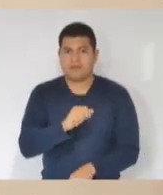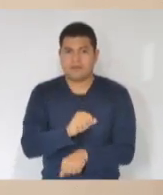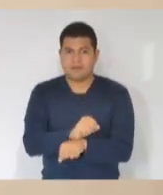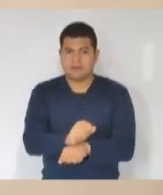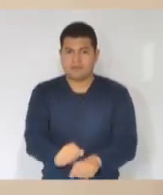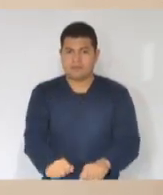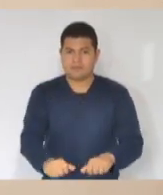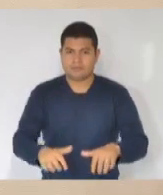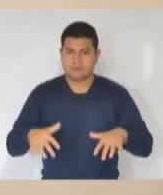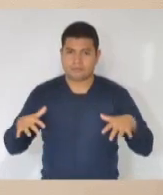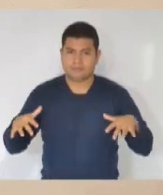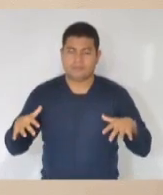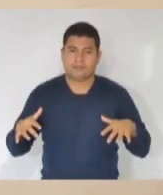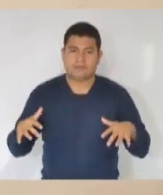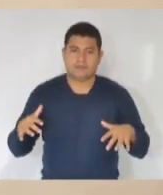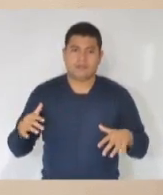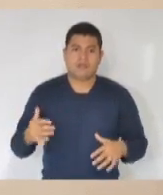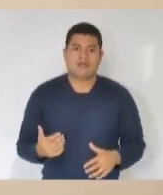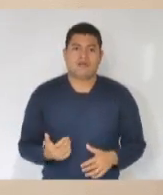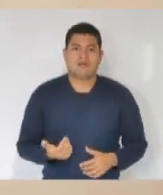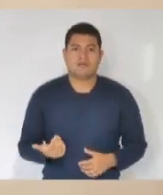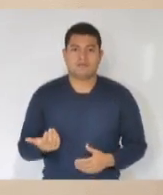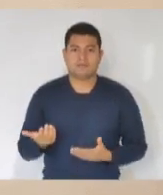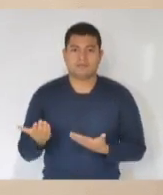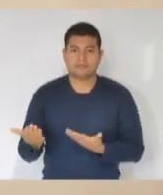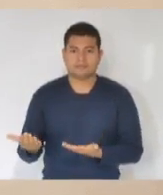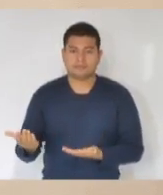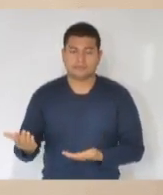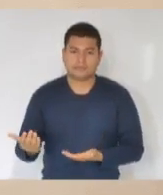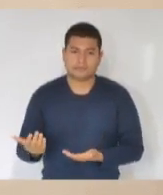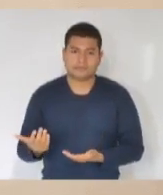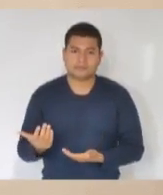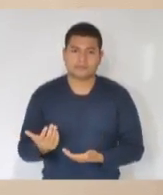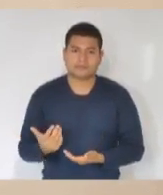10 minutos para manifestação do